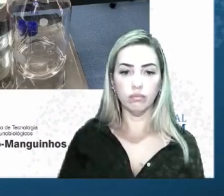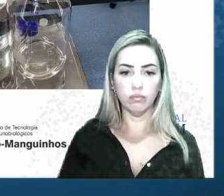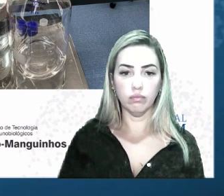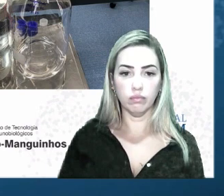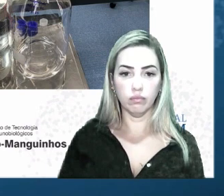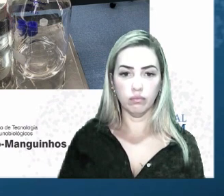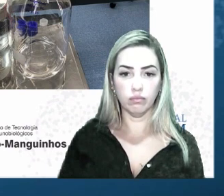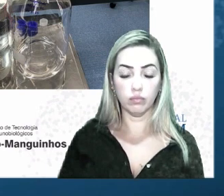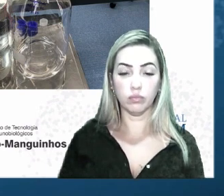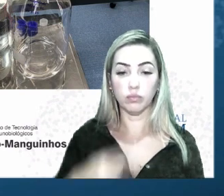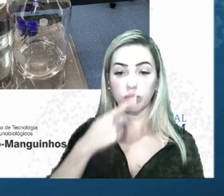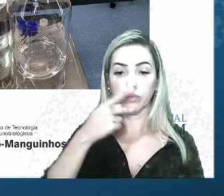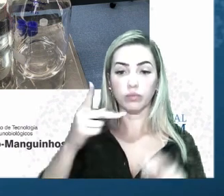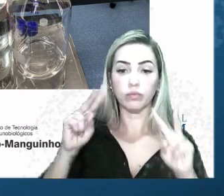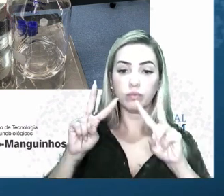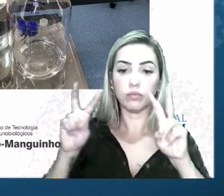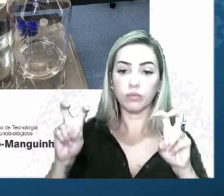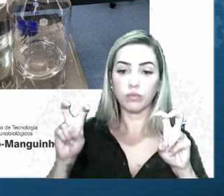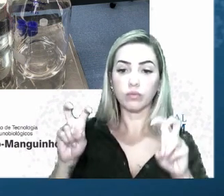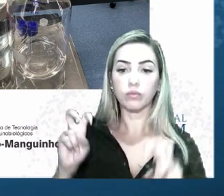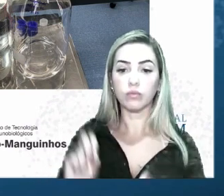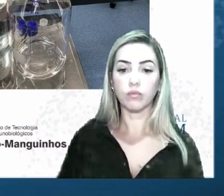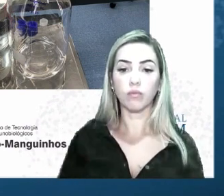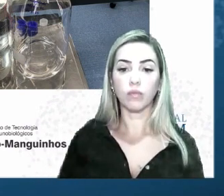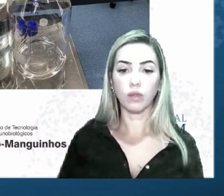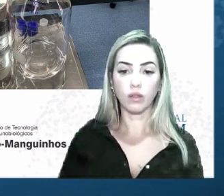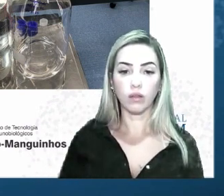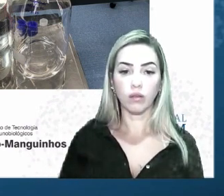Falando um pouco sobre a